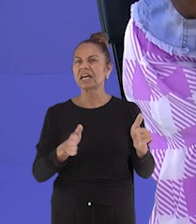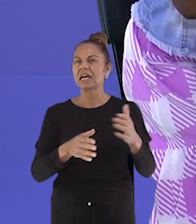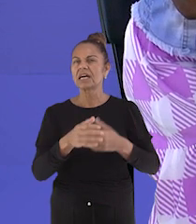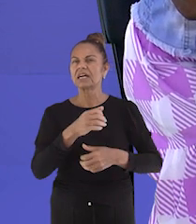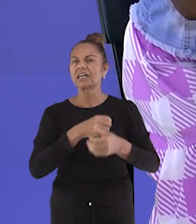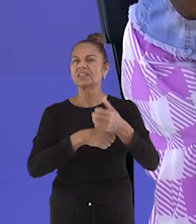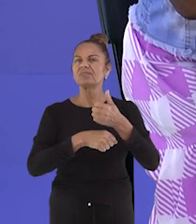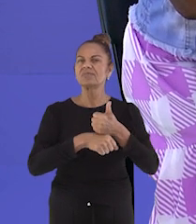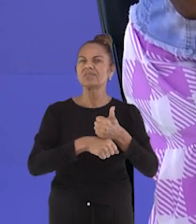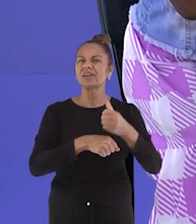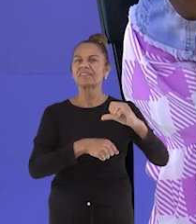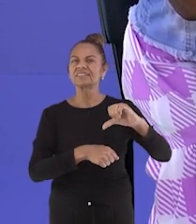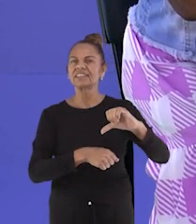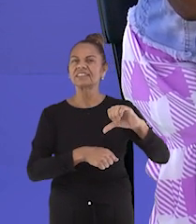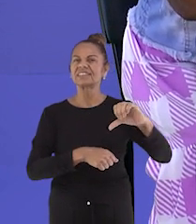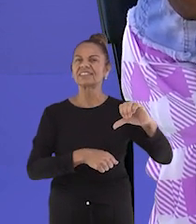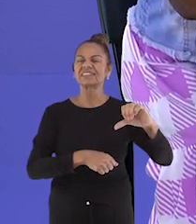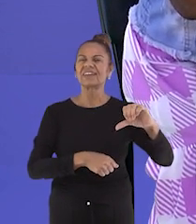Bem lá em